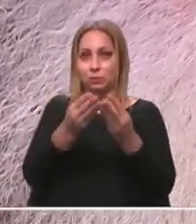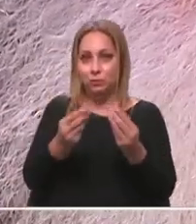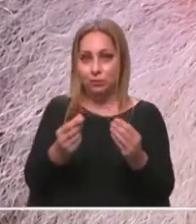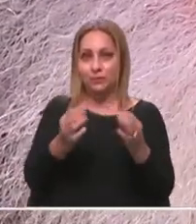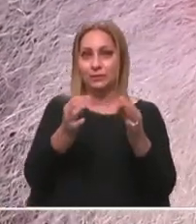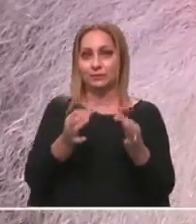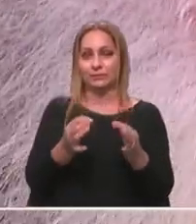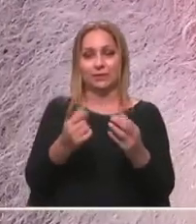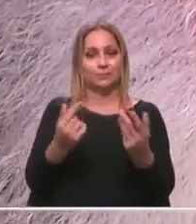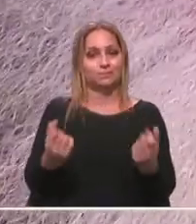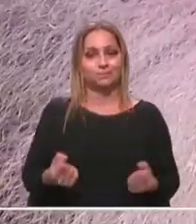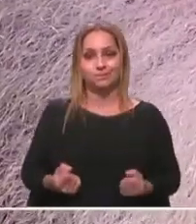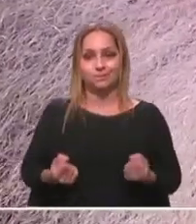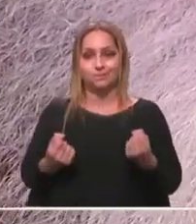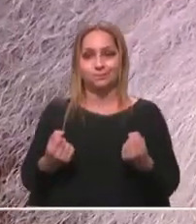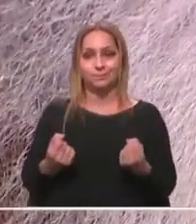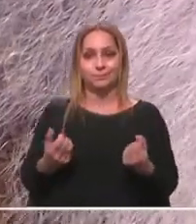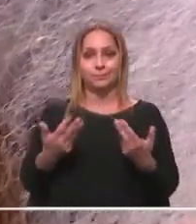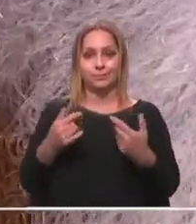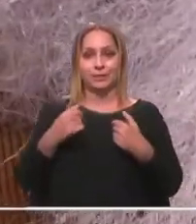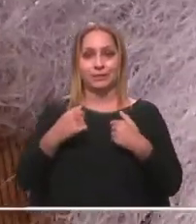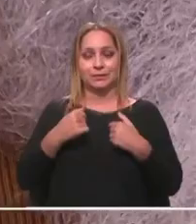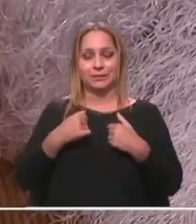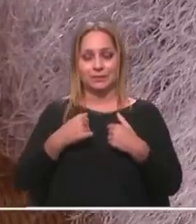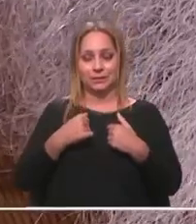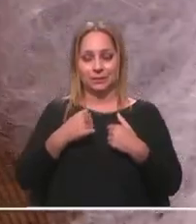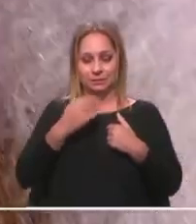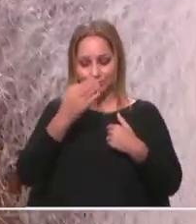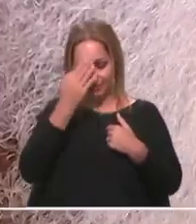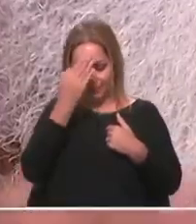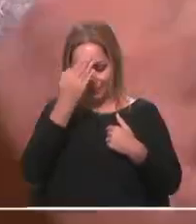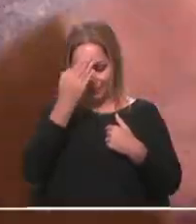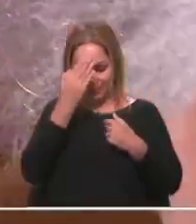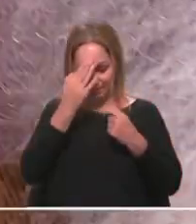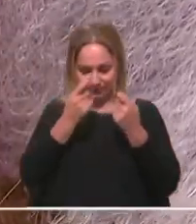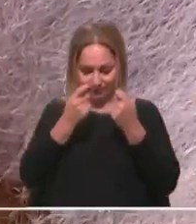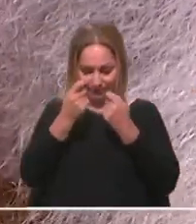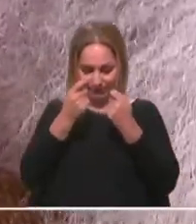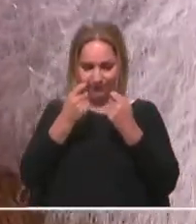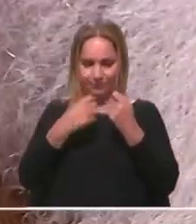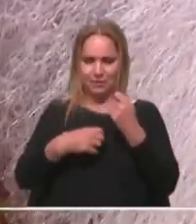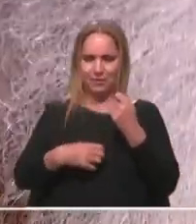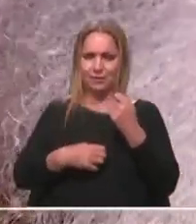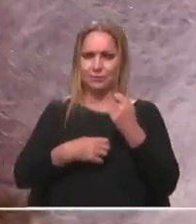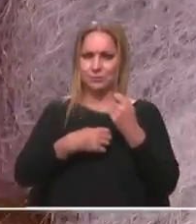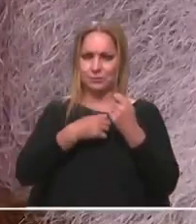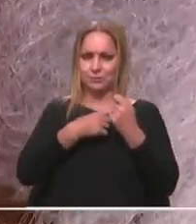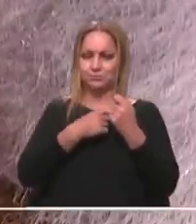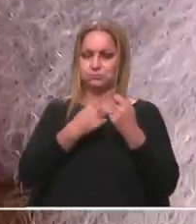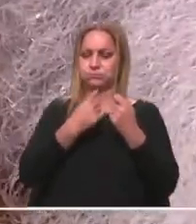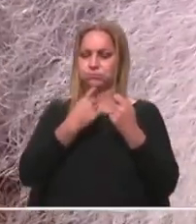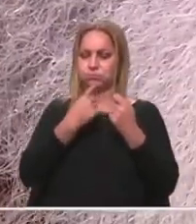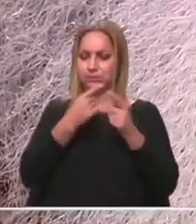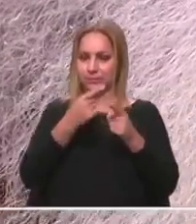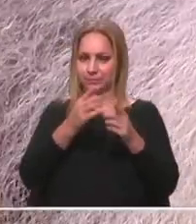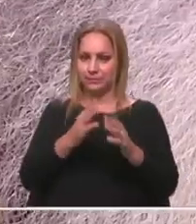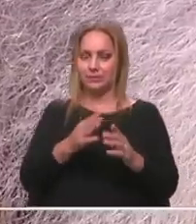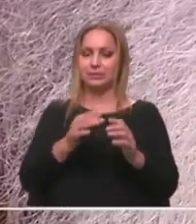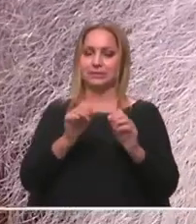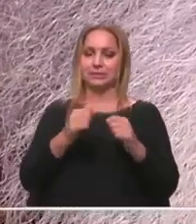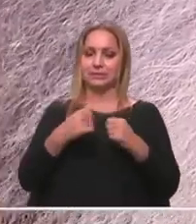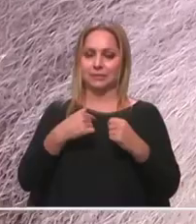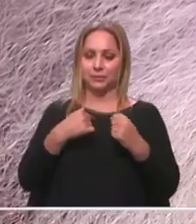aí eu próprio tenho que me reorganizar emocionalmente é muito forte emocionalmente M temperar